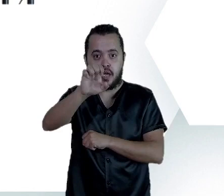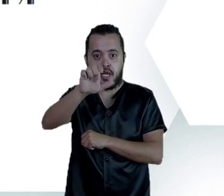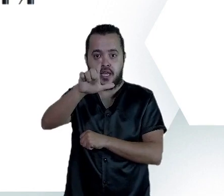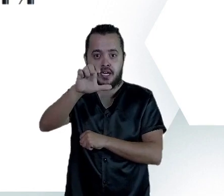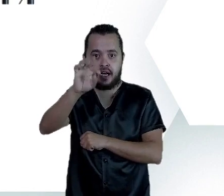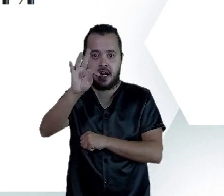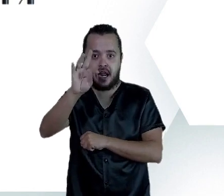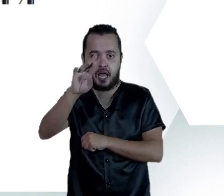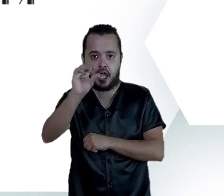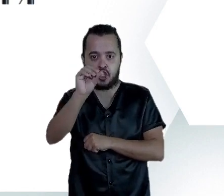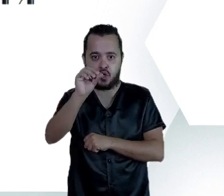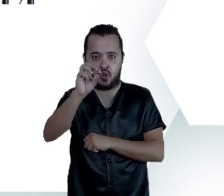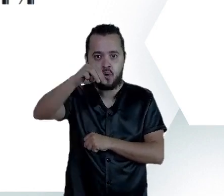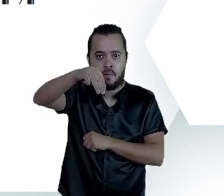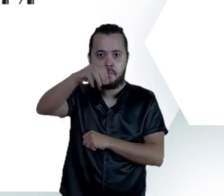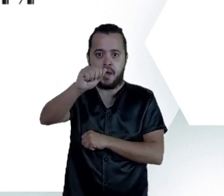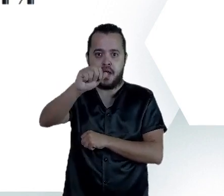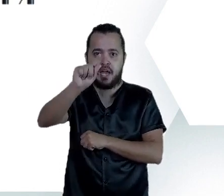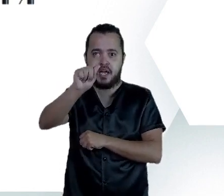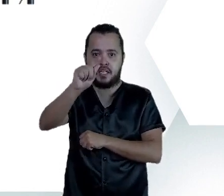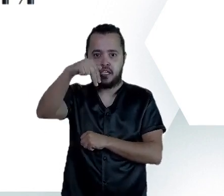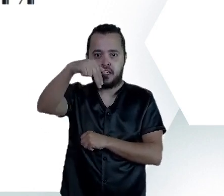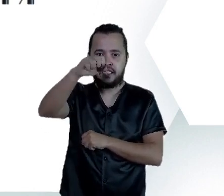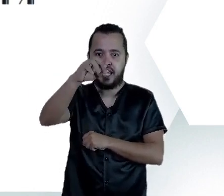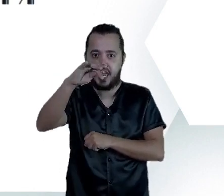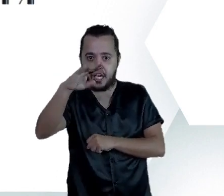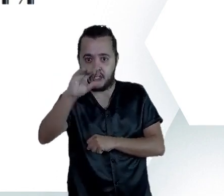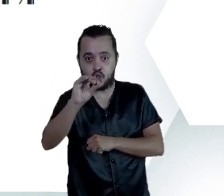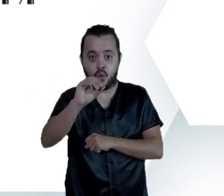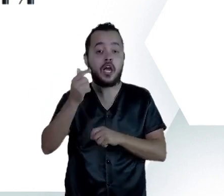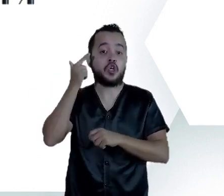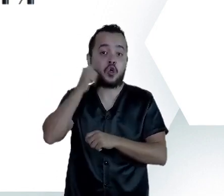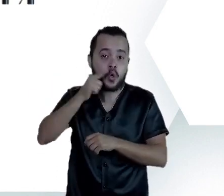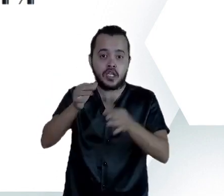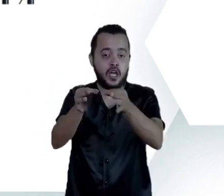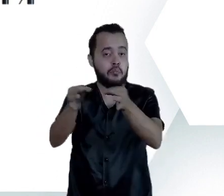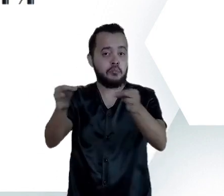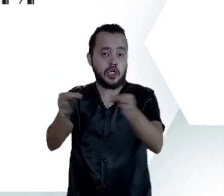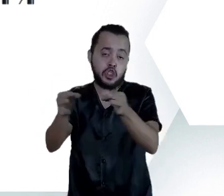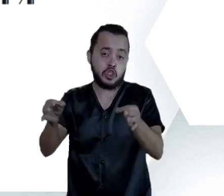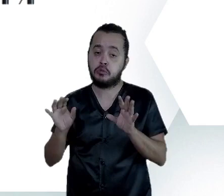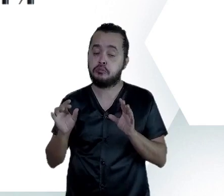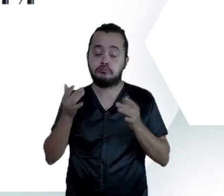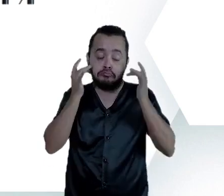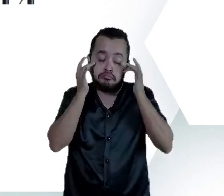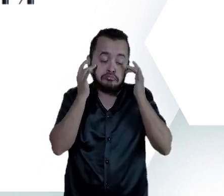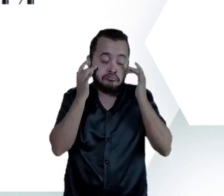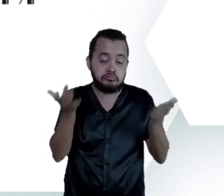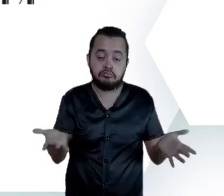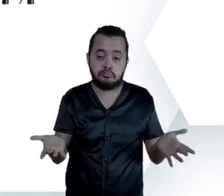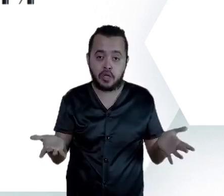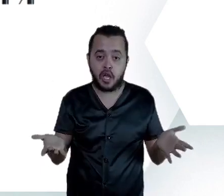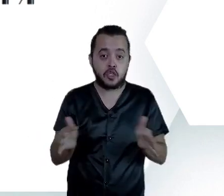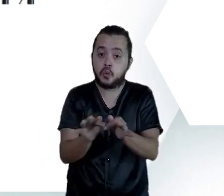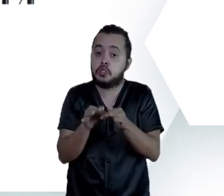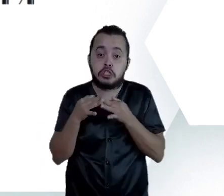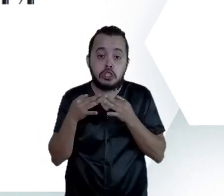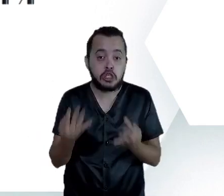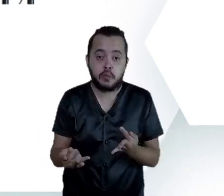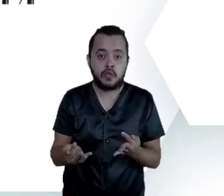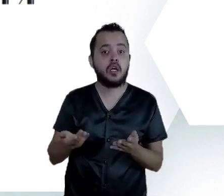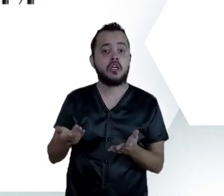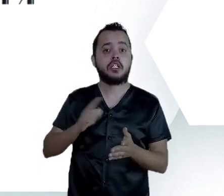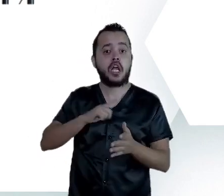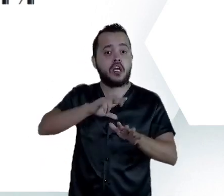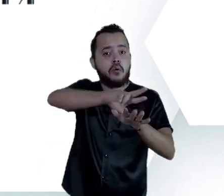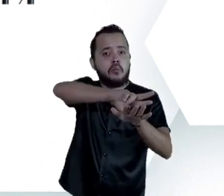essa fiação, ele vai estar medindo a corrente dela, beleza? Simplesmente isso. Então essa é a variação do equipamento que vocês